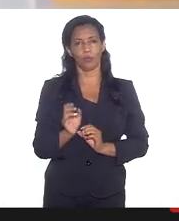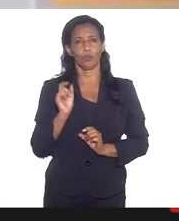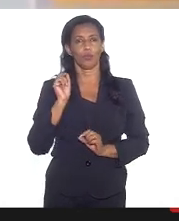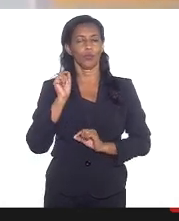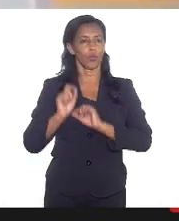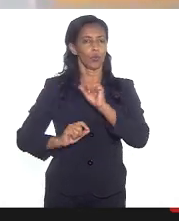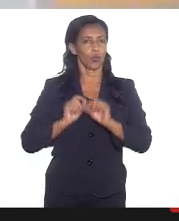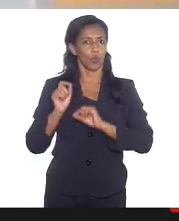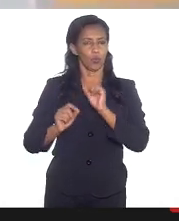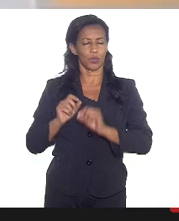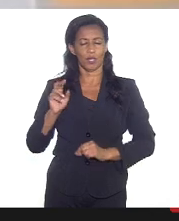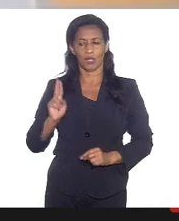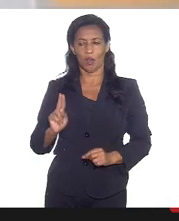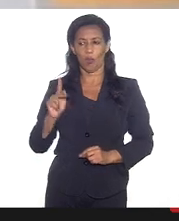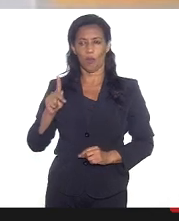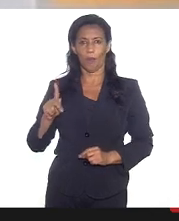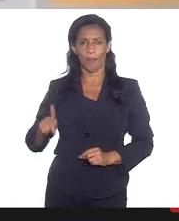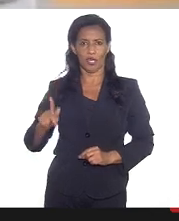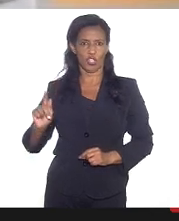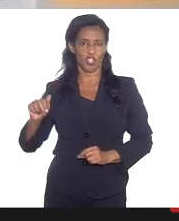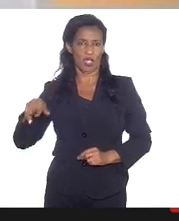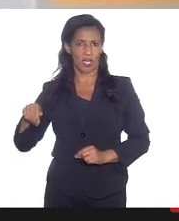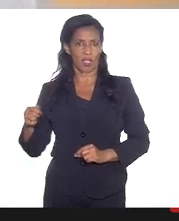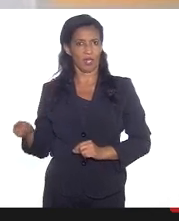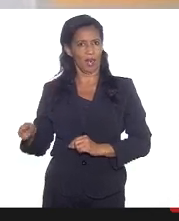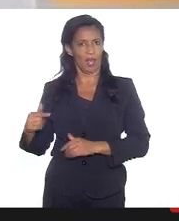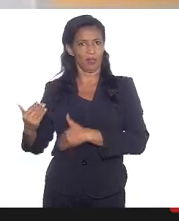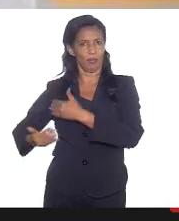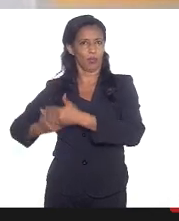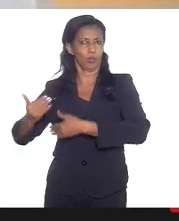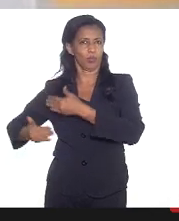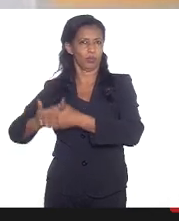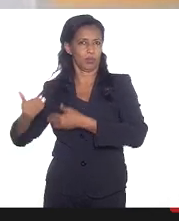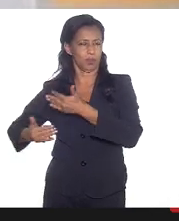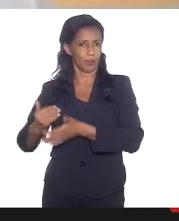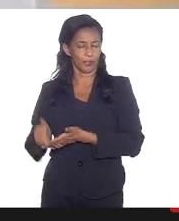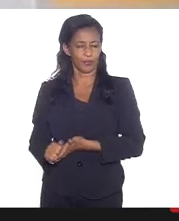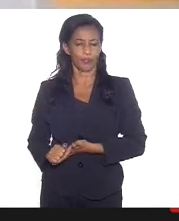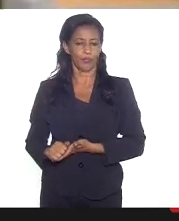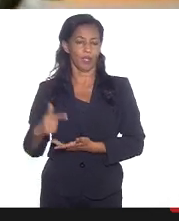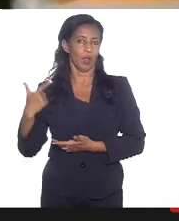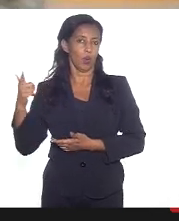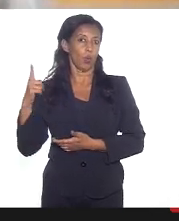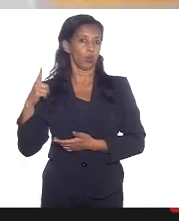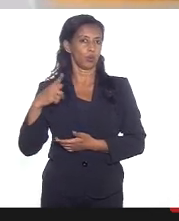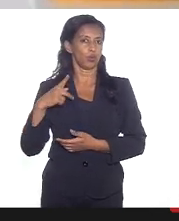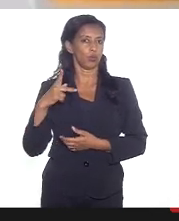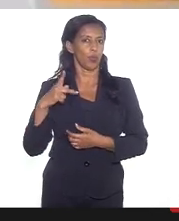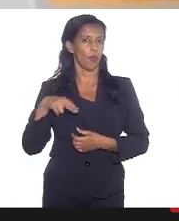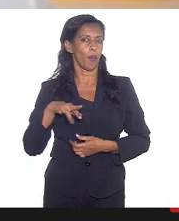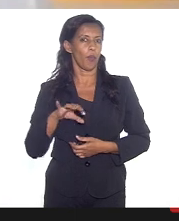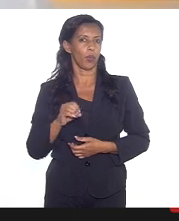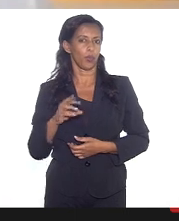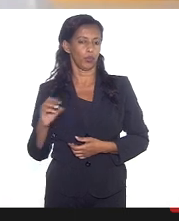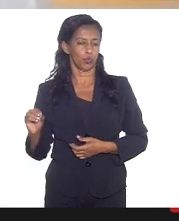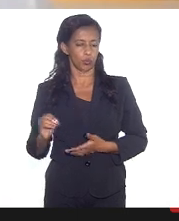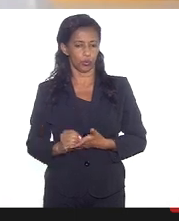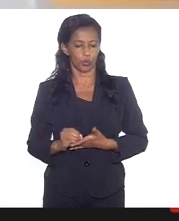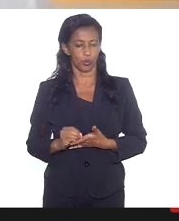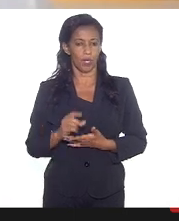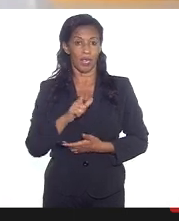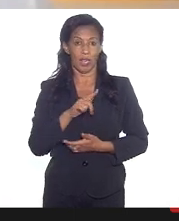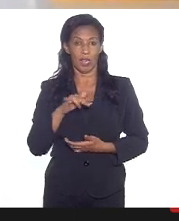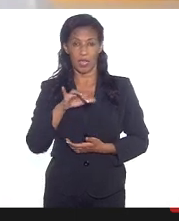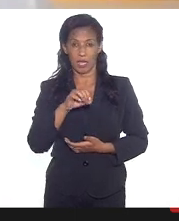da UPGN, da usina de processamento do gás, são outros produtos que não são gaseosos, são